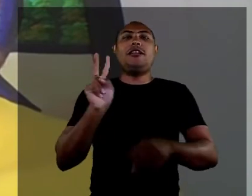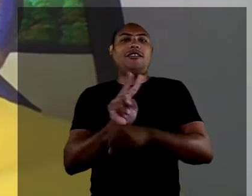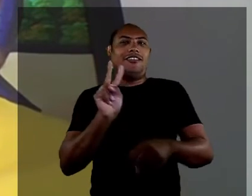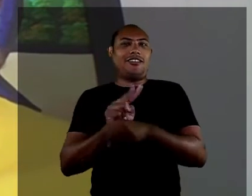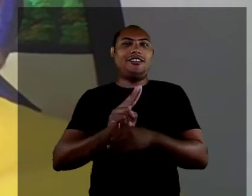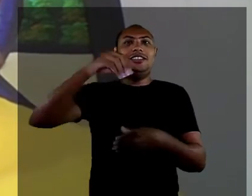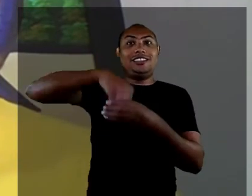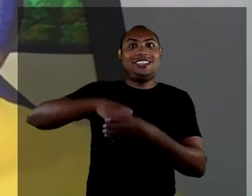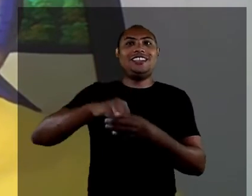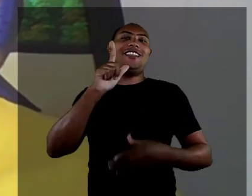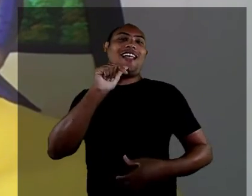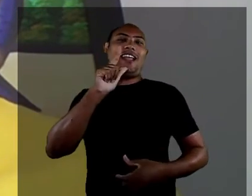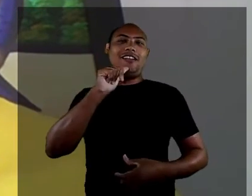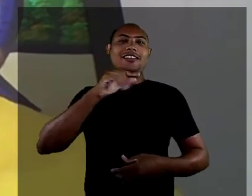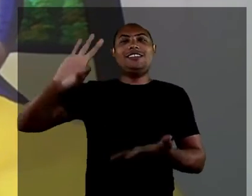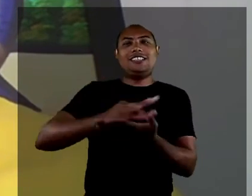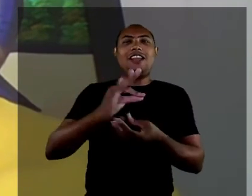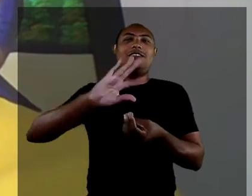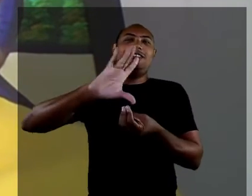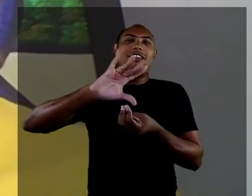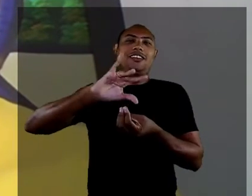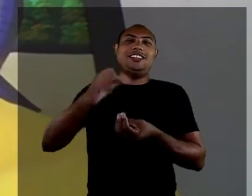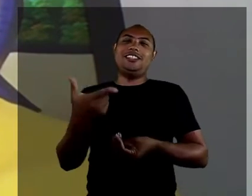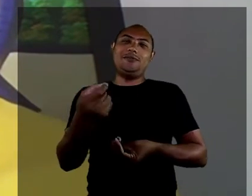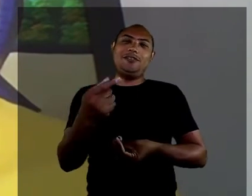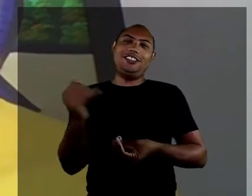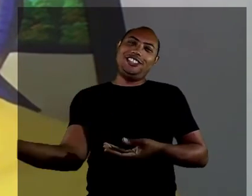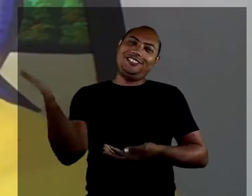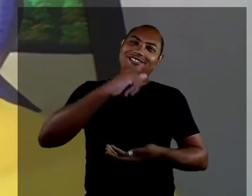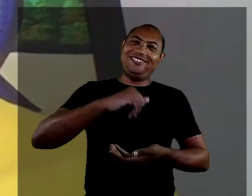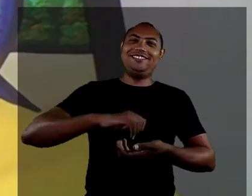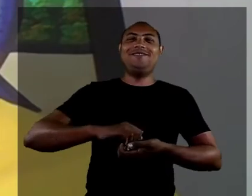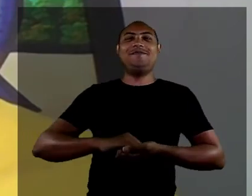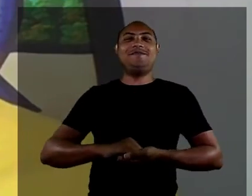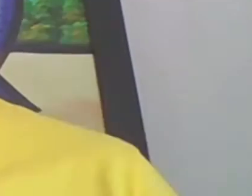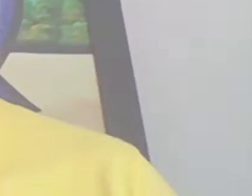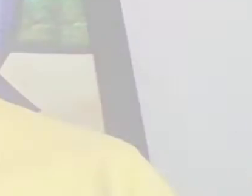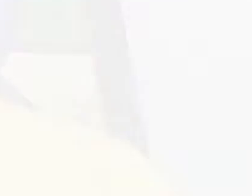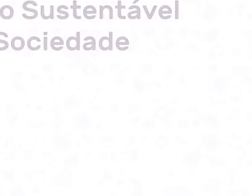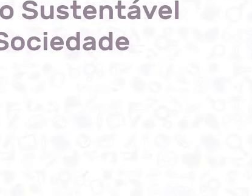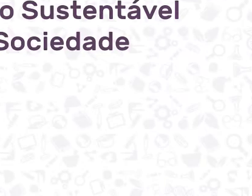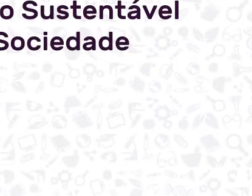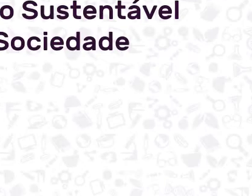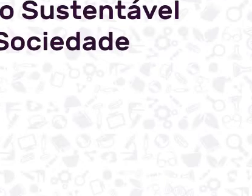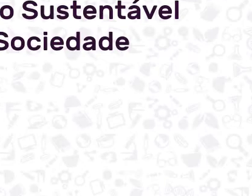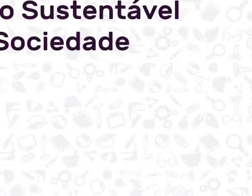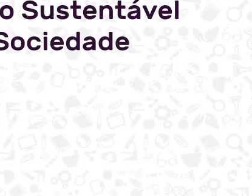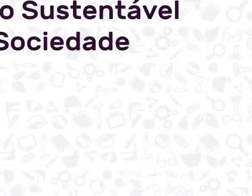contribuir para a preservação da vida na água, inscreva seu trabalho no Reconstec 2020.